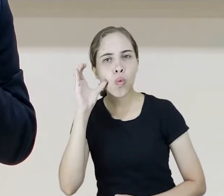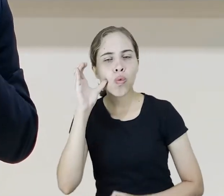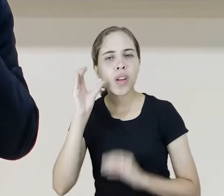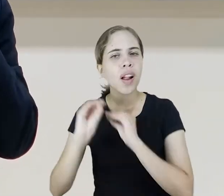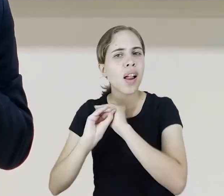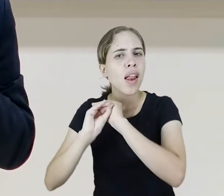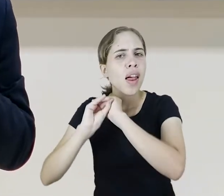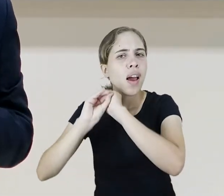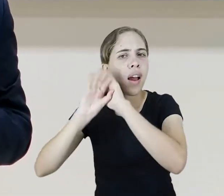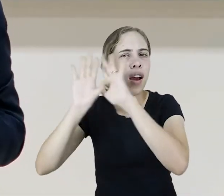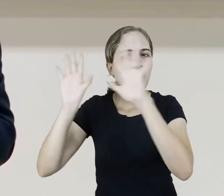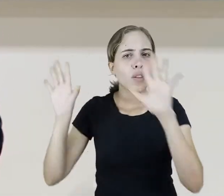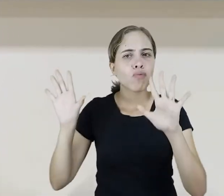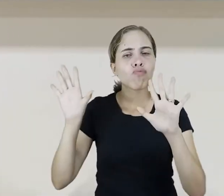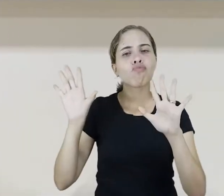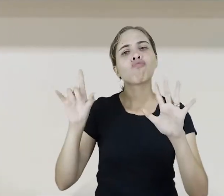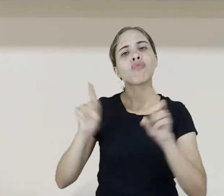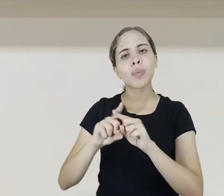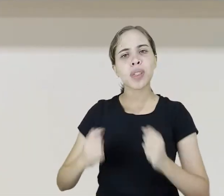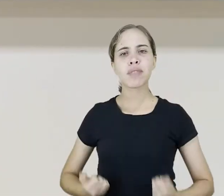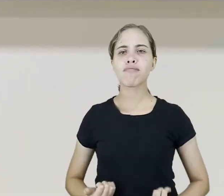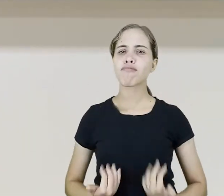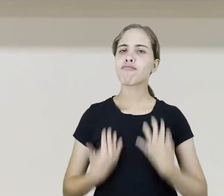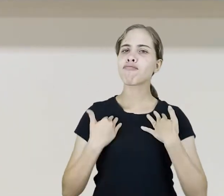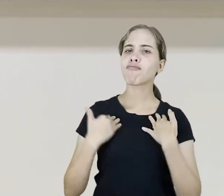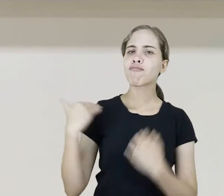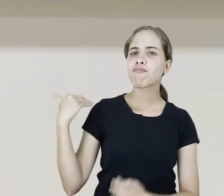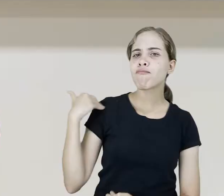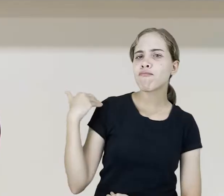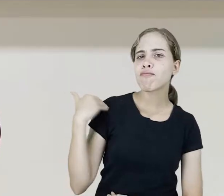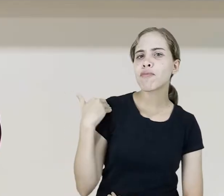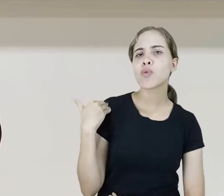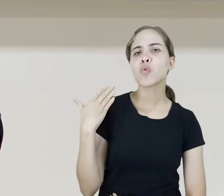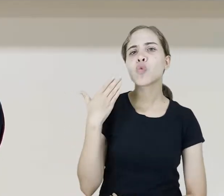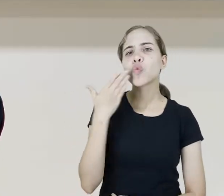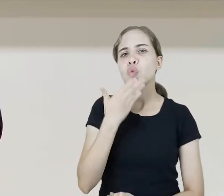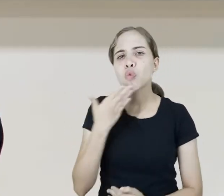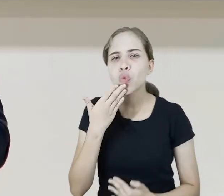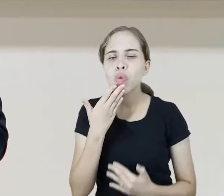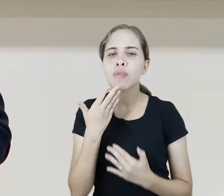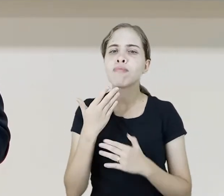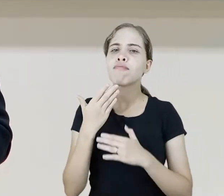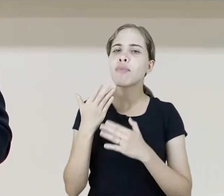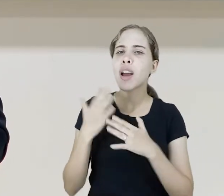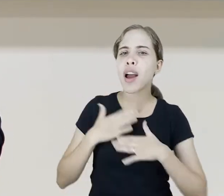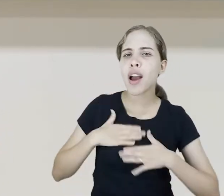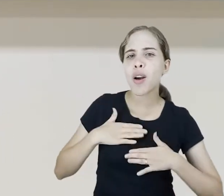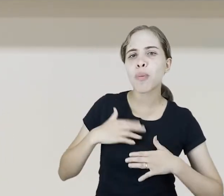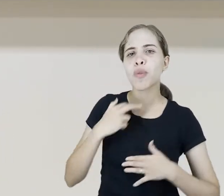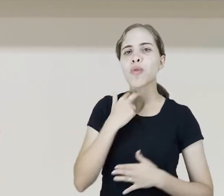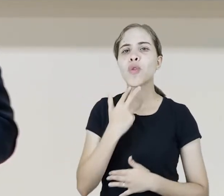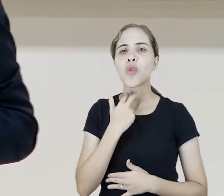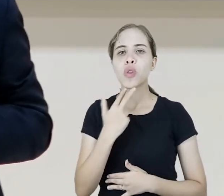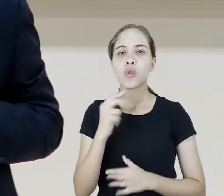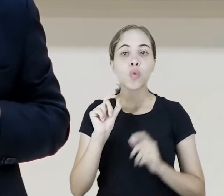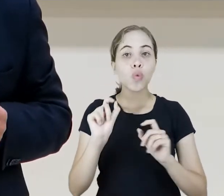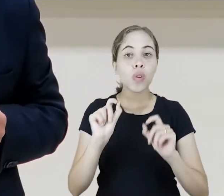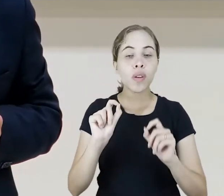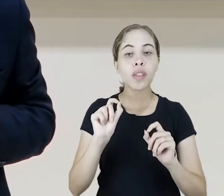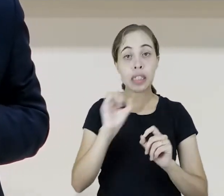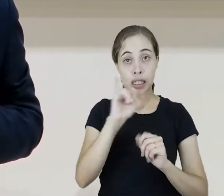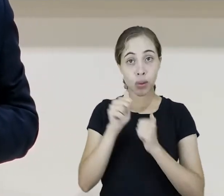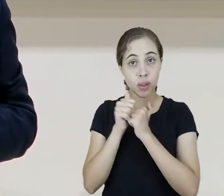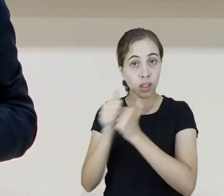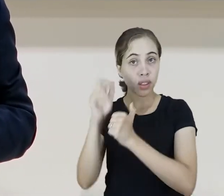claramente, tive aquele sentimento, aquela voz mansa e delicada, que se eu seguisse ao Senhor, tudo ficaria